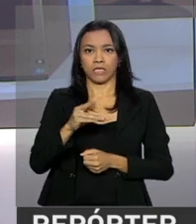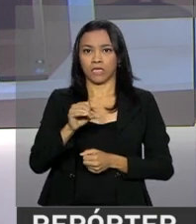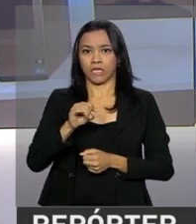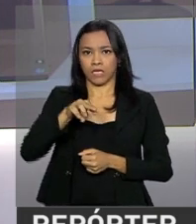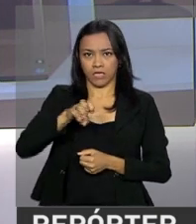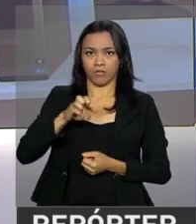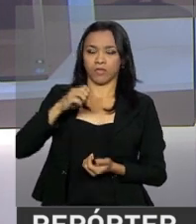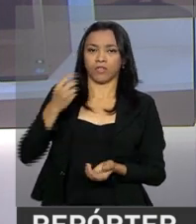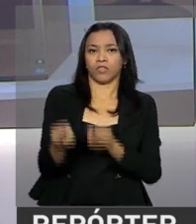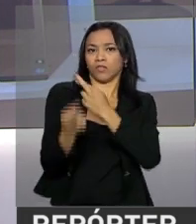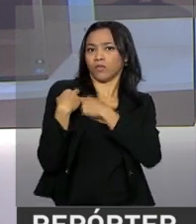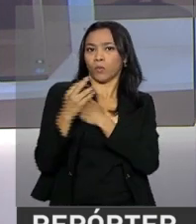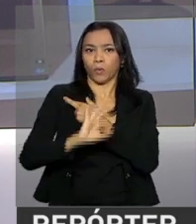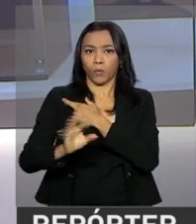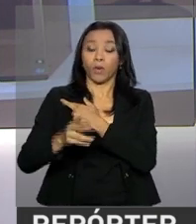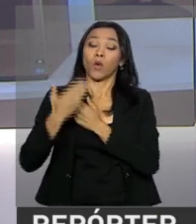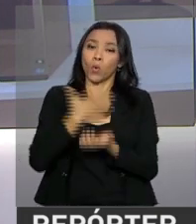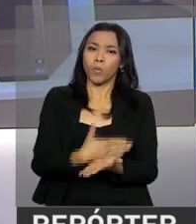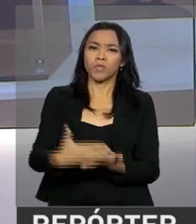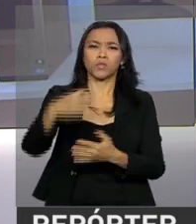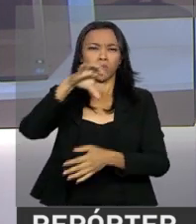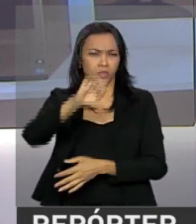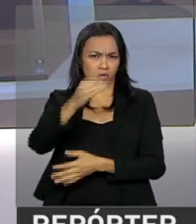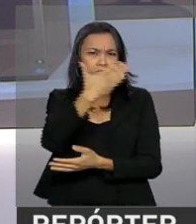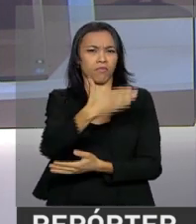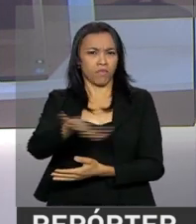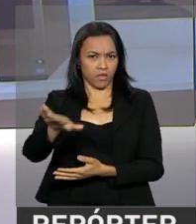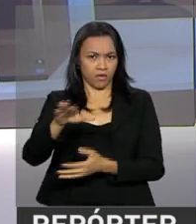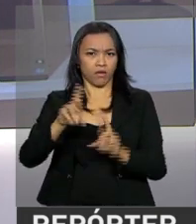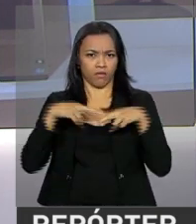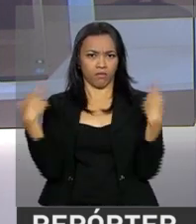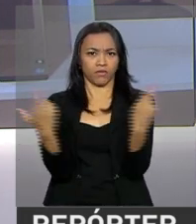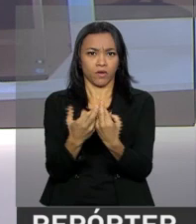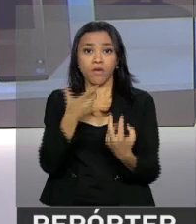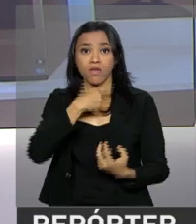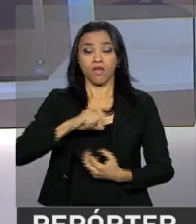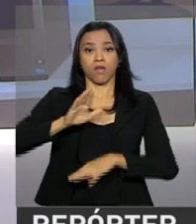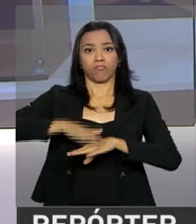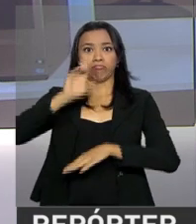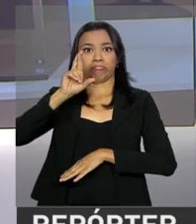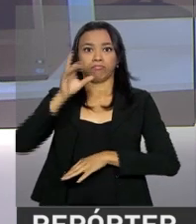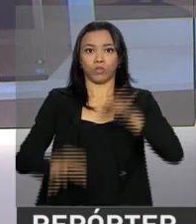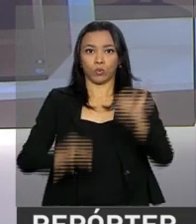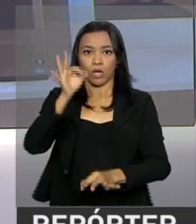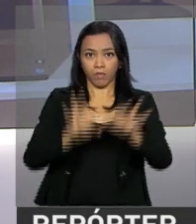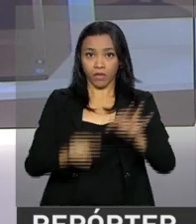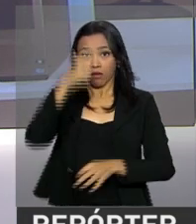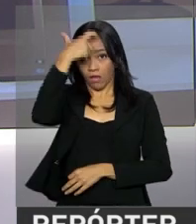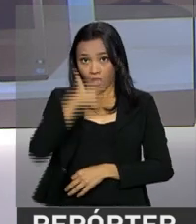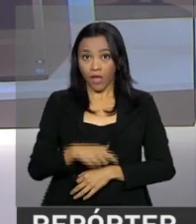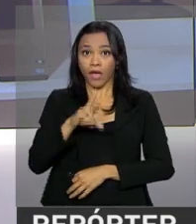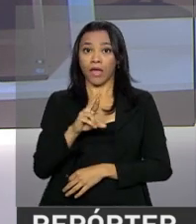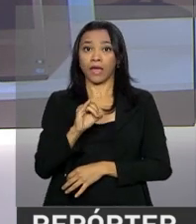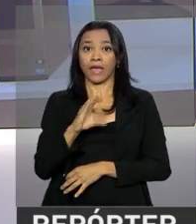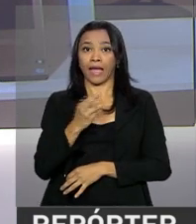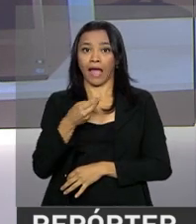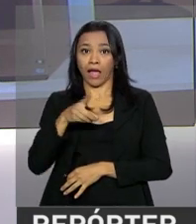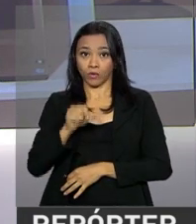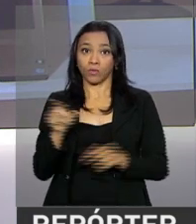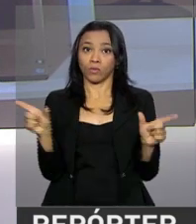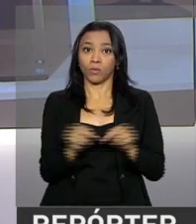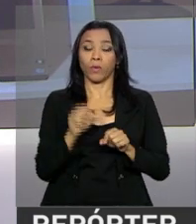retomou a sessão de julgamento por volta das 9:30 da manhã quem Preside o julgamento é o Ministro Ricardo lewandovski do Supremo Tribunal